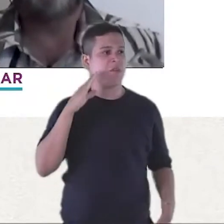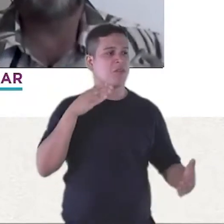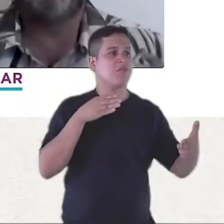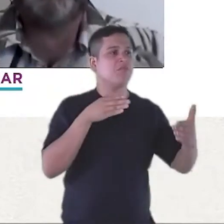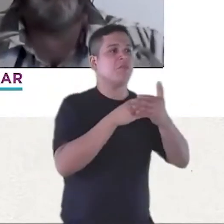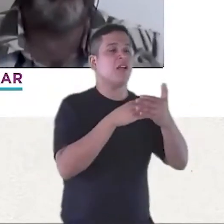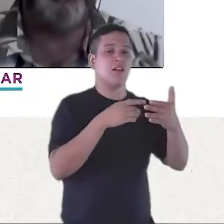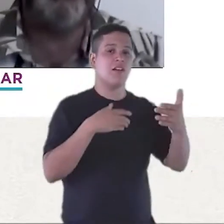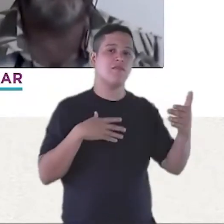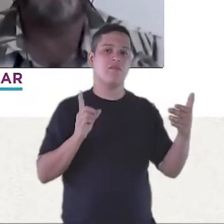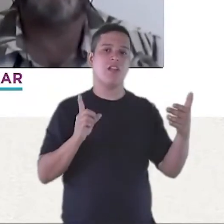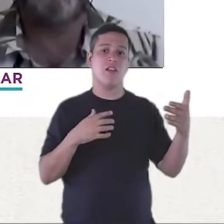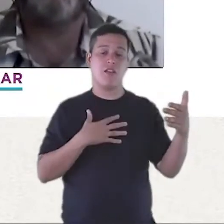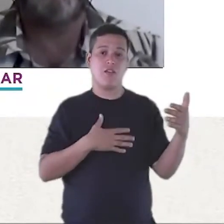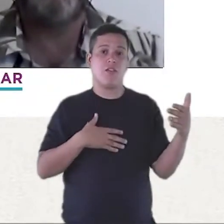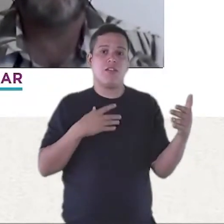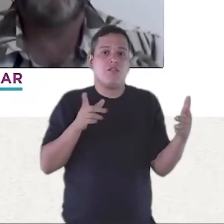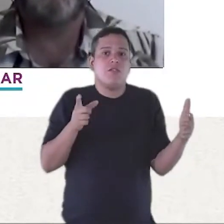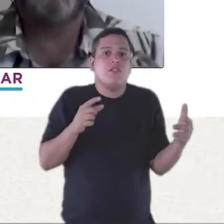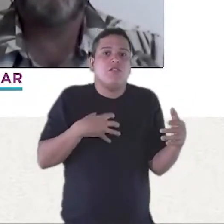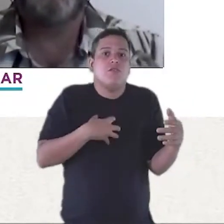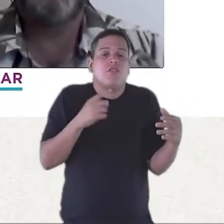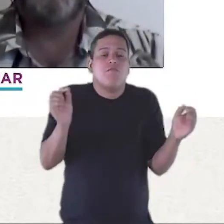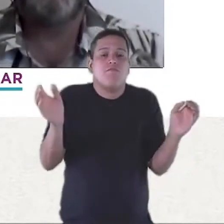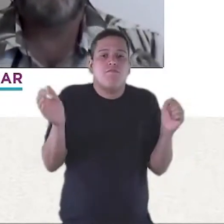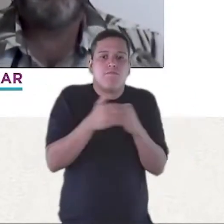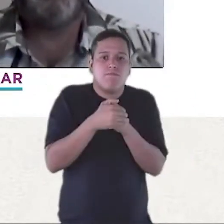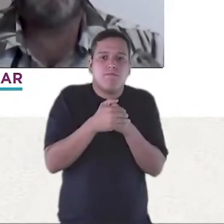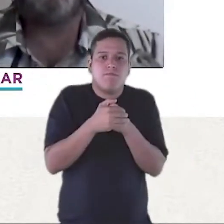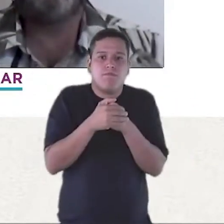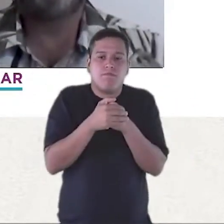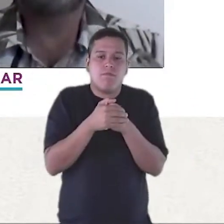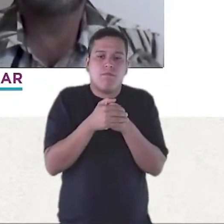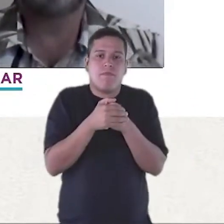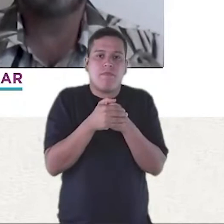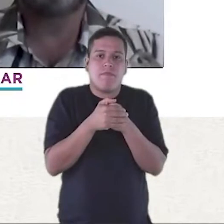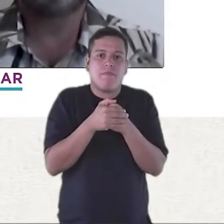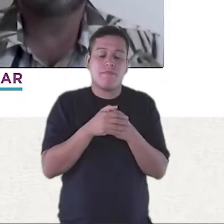Eu me sinto protegido pela montanha.